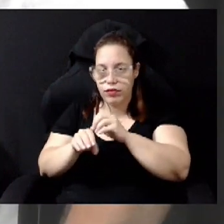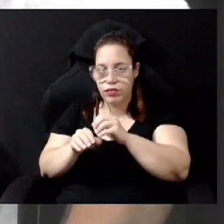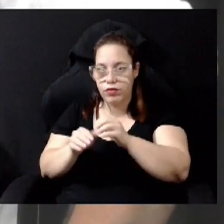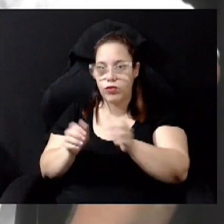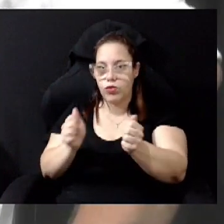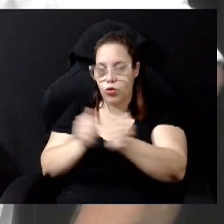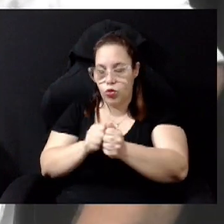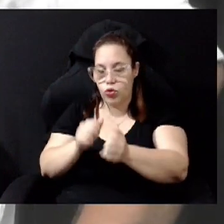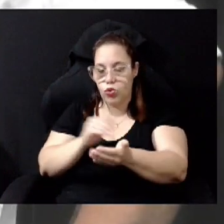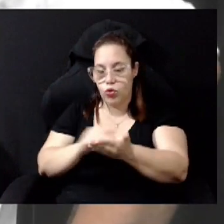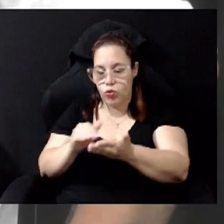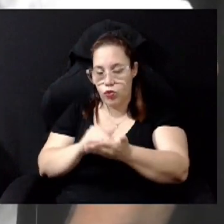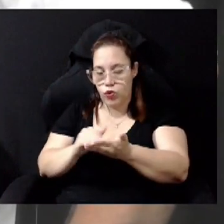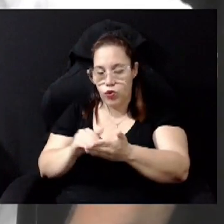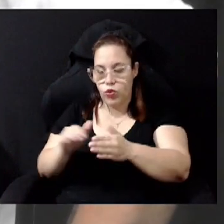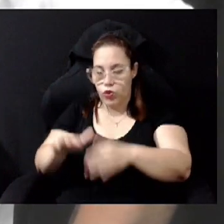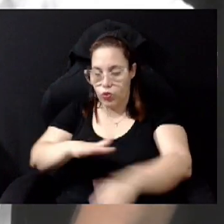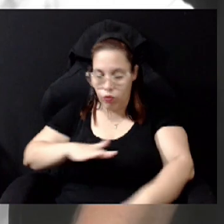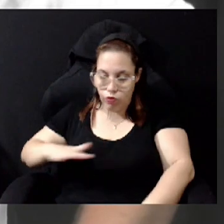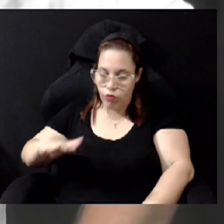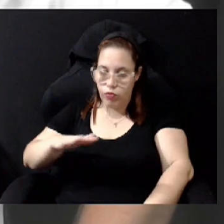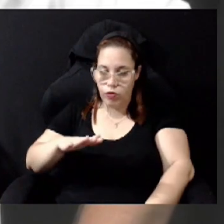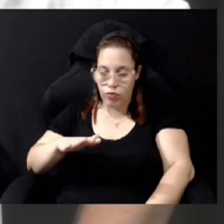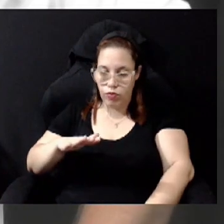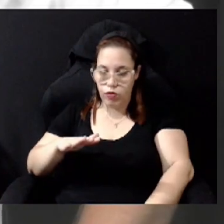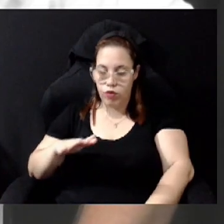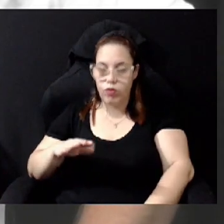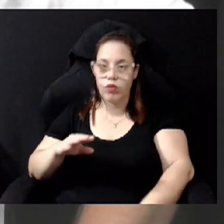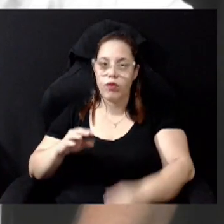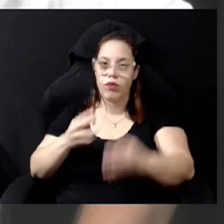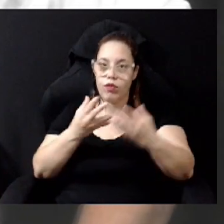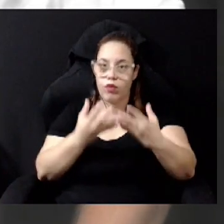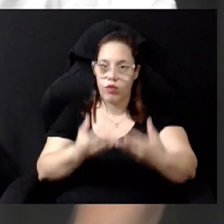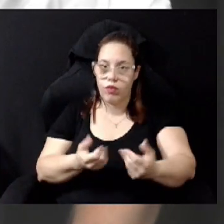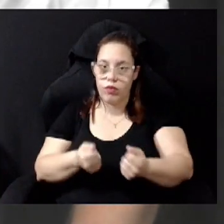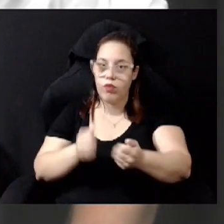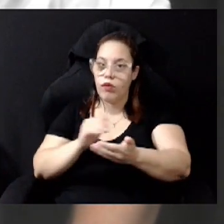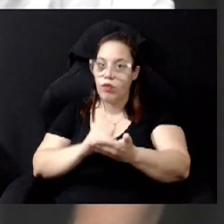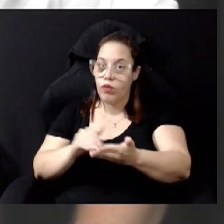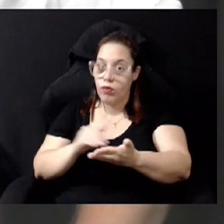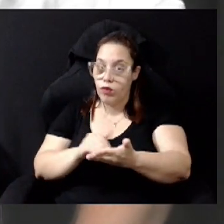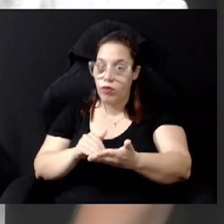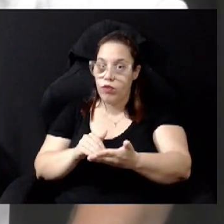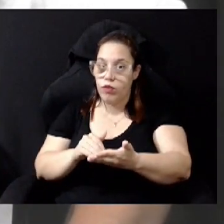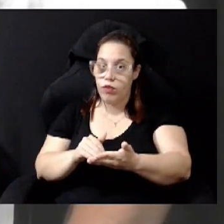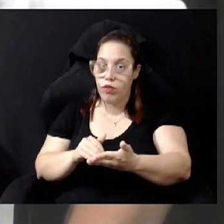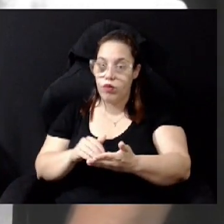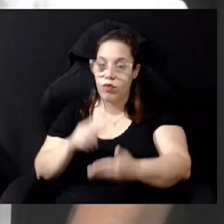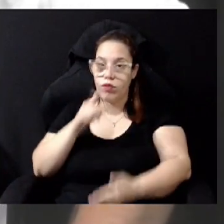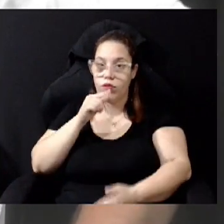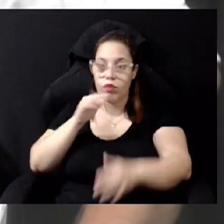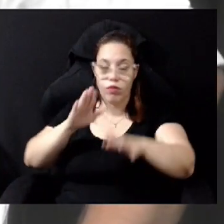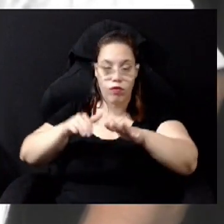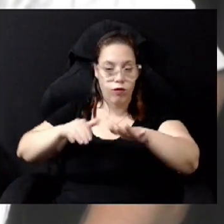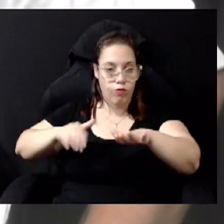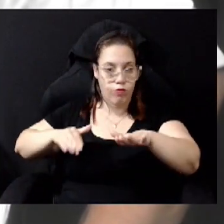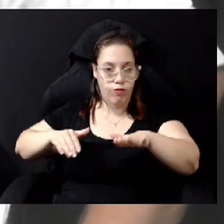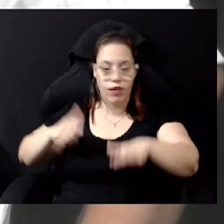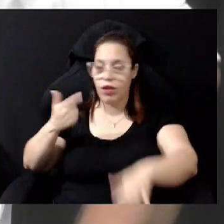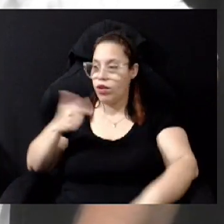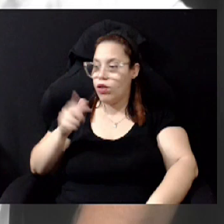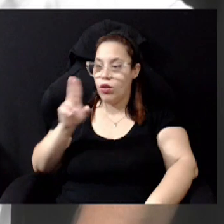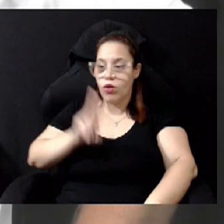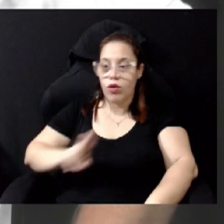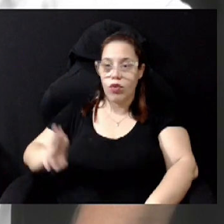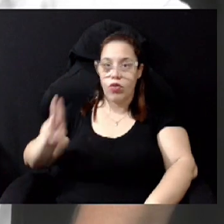uma área que está na mão da Secretaria, tem uma piscina que não está sendo usada porque ela foi